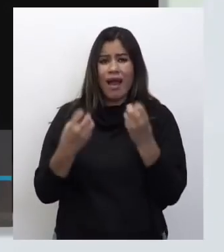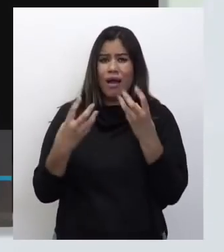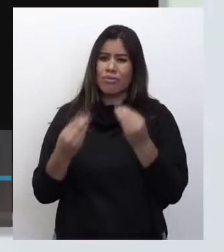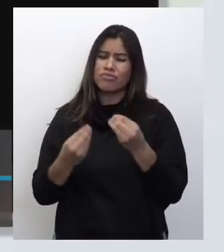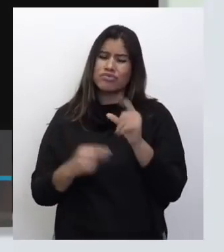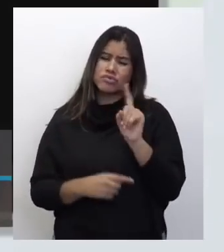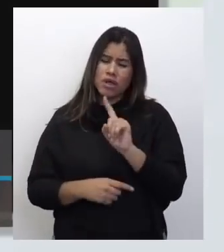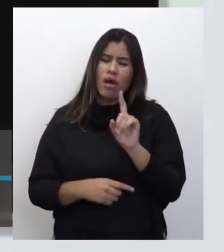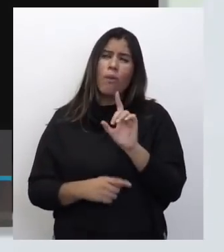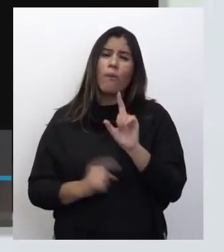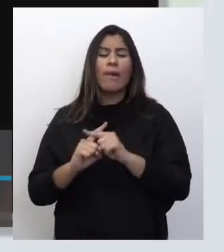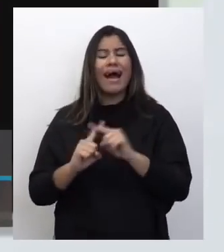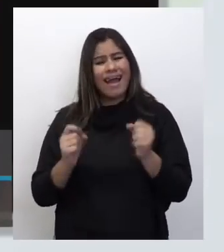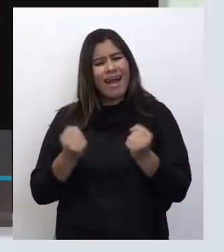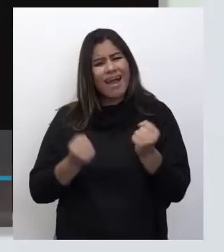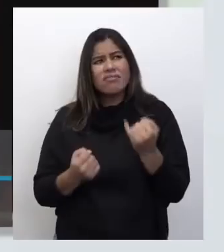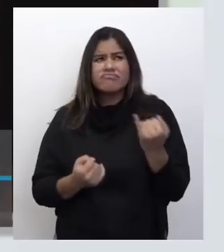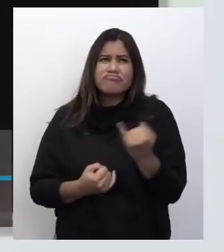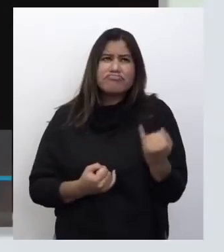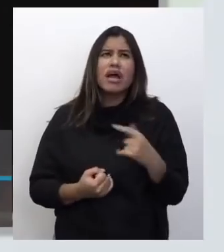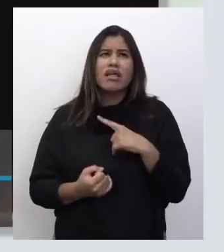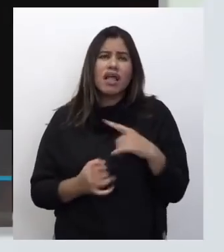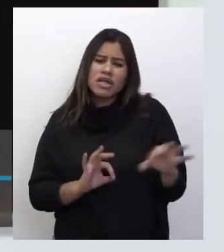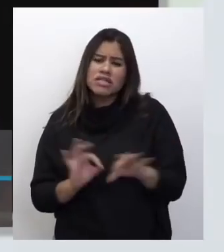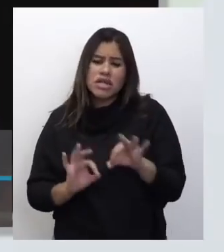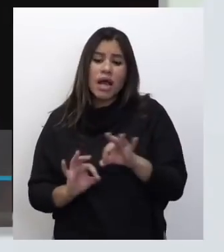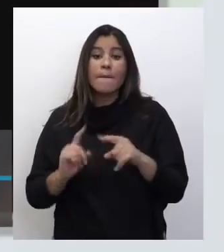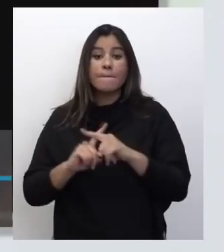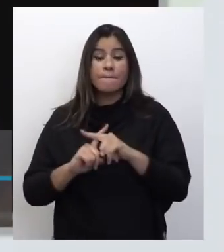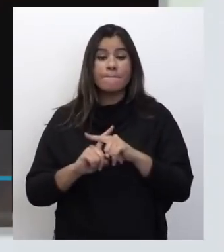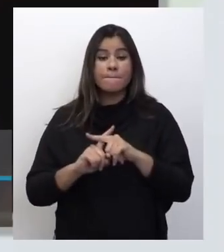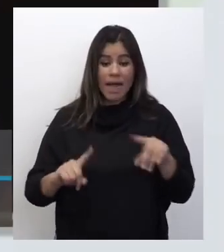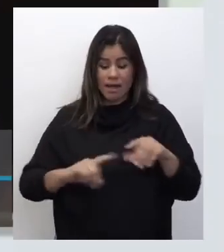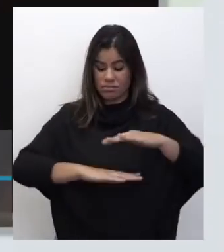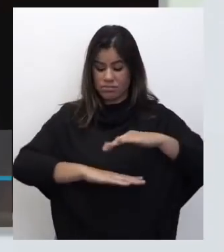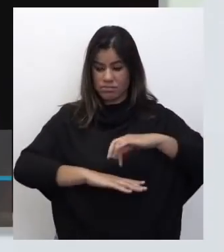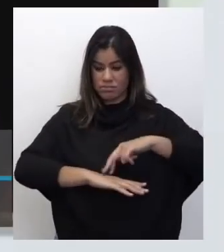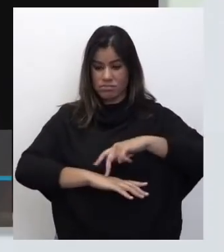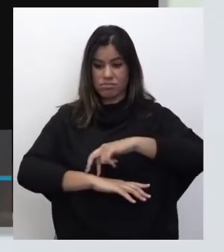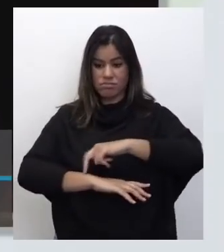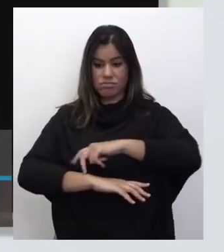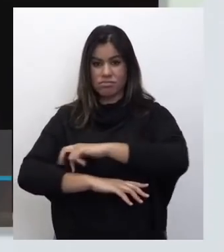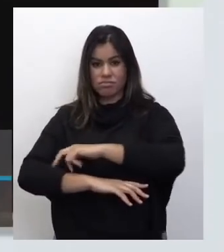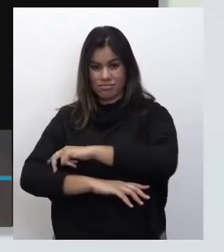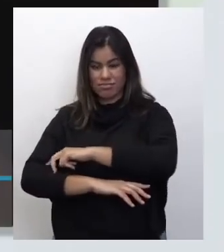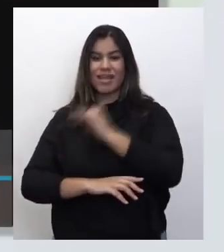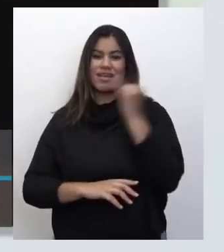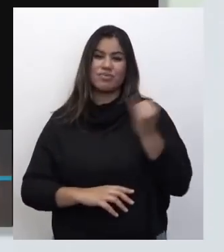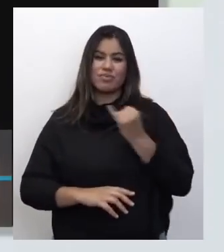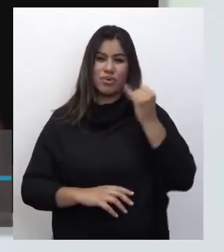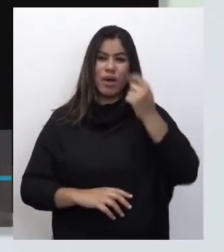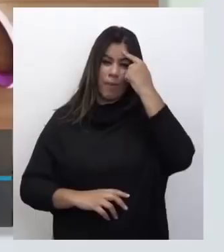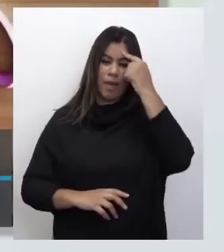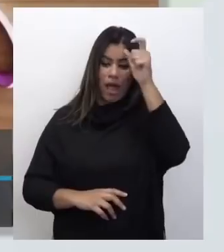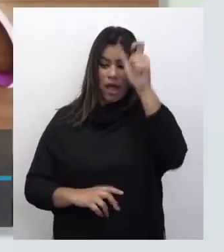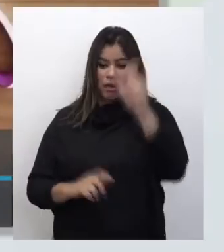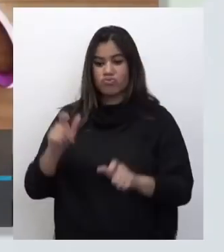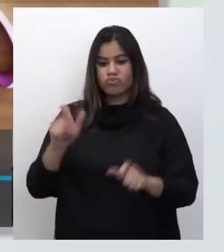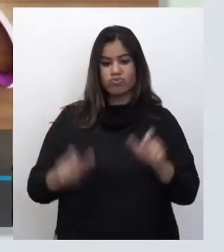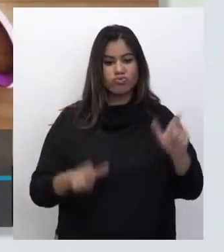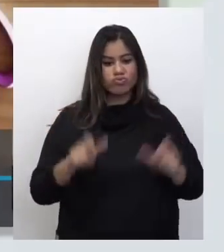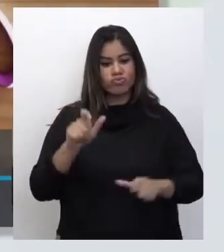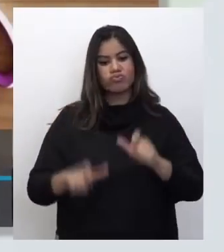Lógico que é importante planejamento para escoamento, né, dos carros, mas é importante também pensar no pedestre. Então coloquei